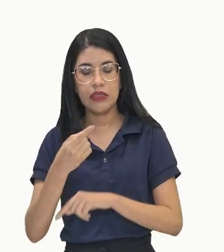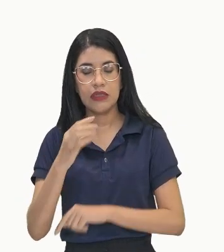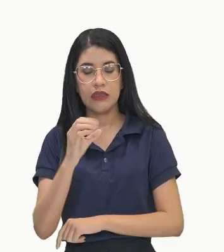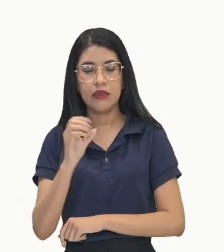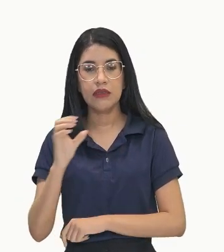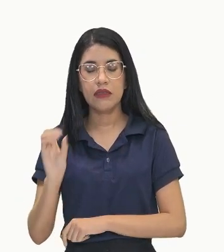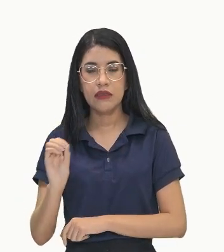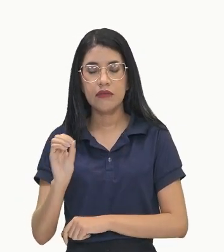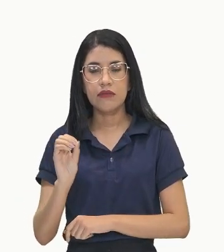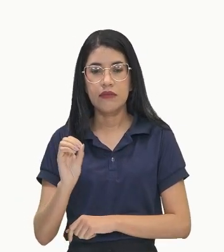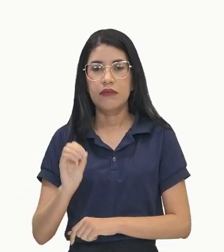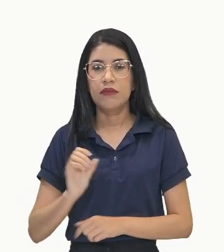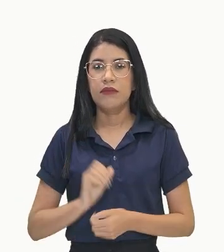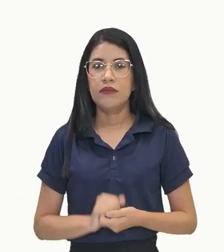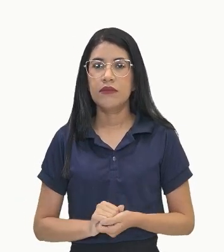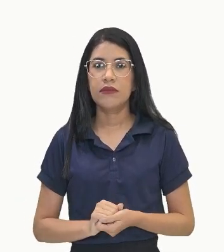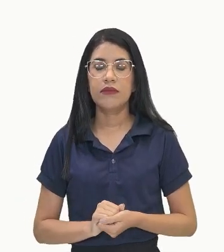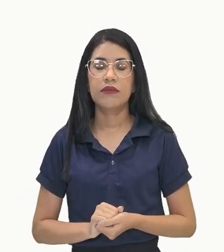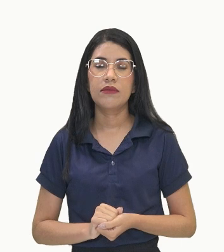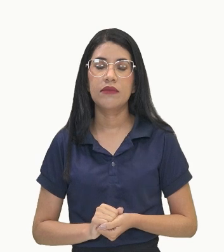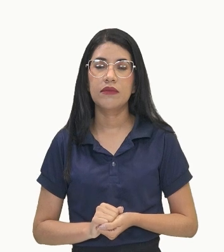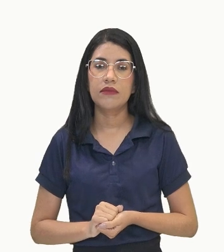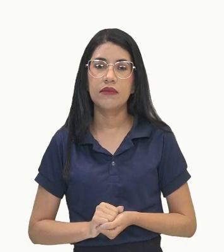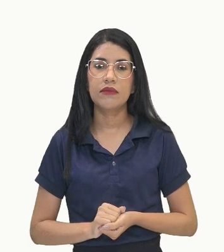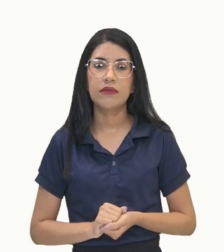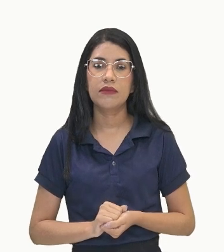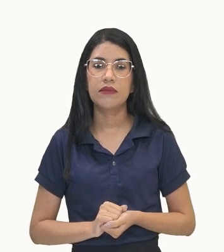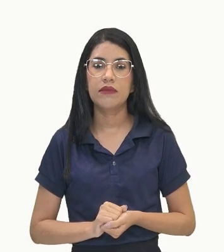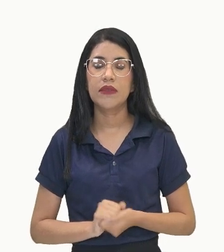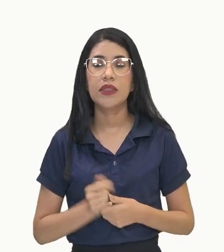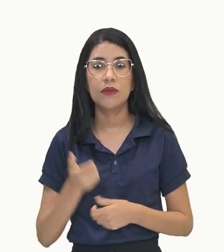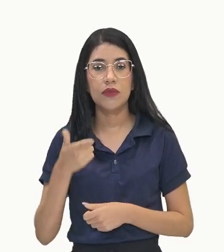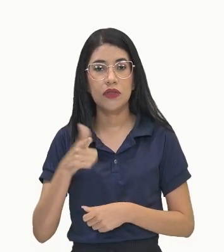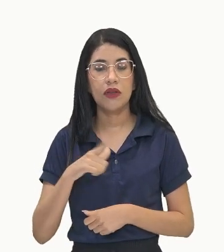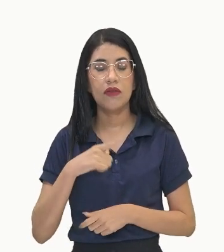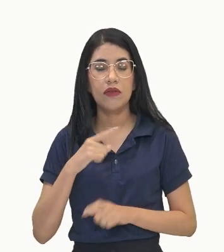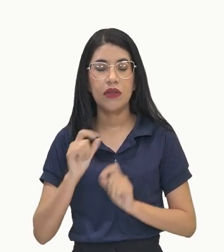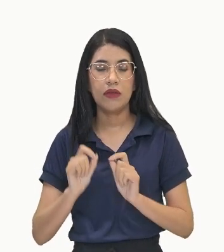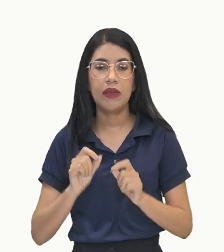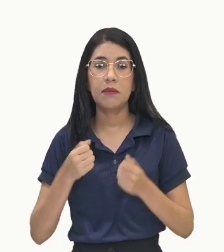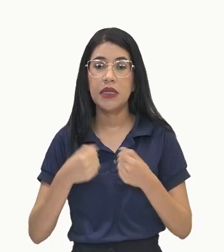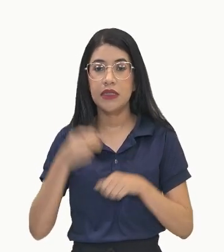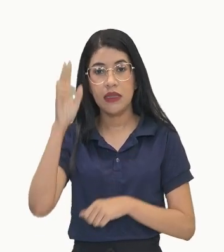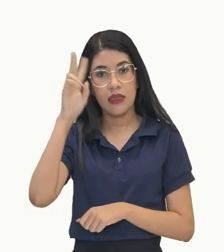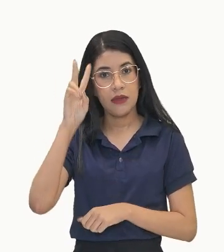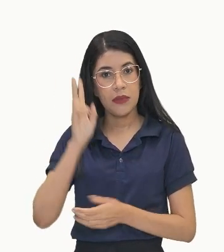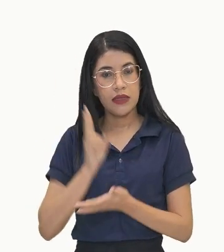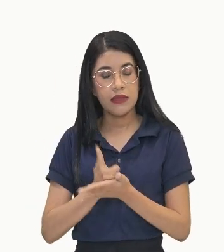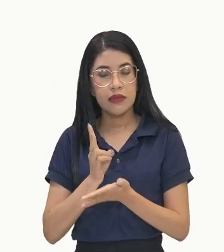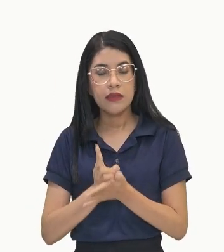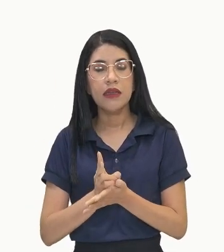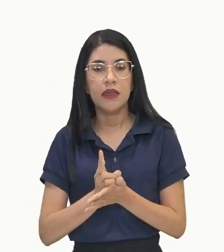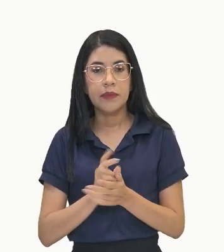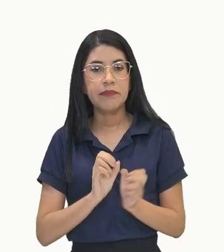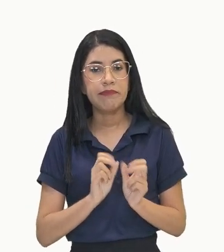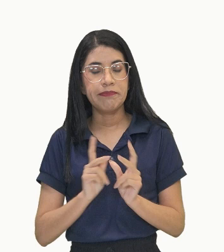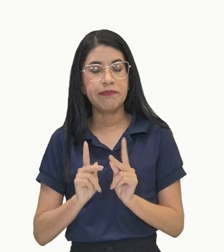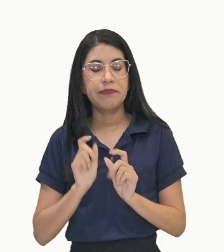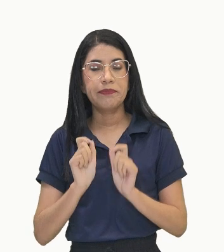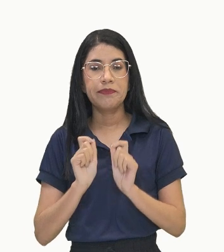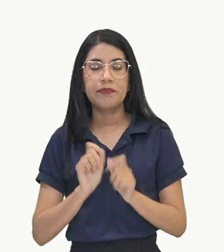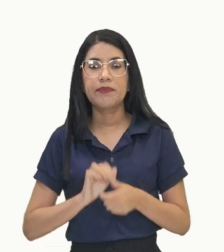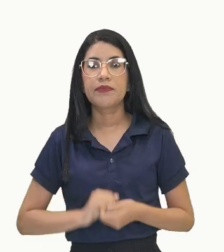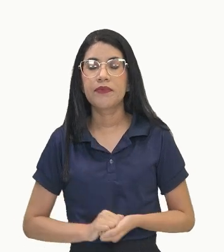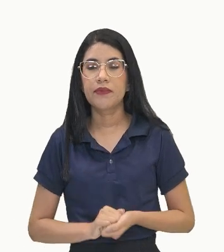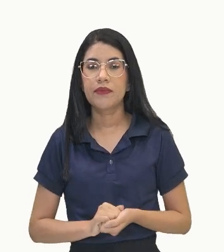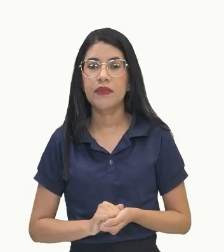100. Então, aí você vai ter, novamente, não esquece isso, gente. Por favor, se eu tiver,